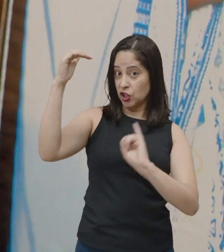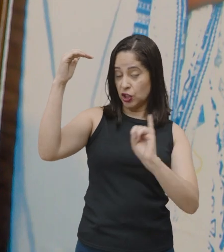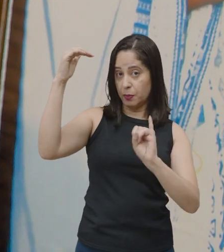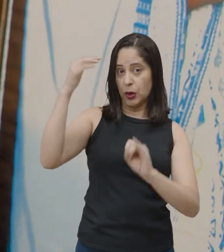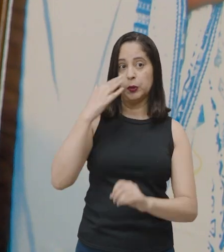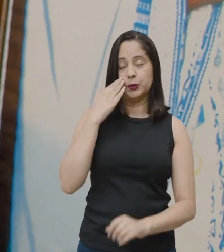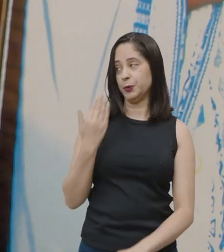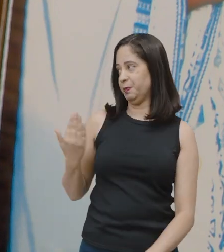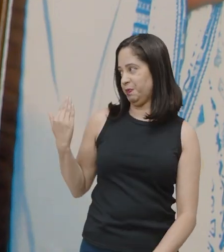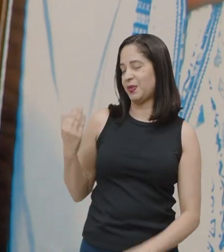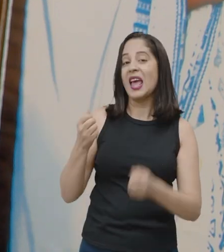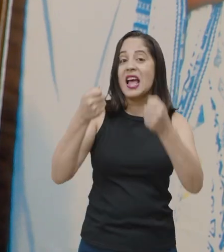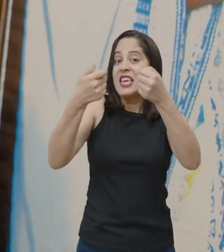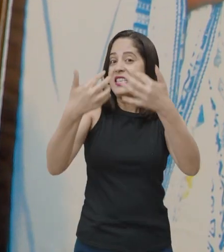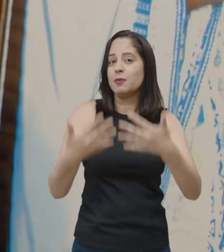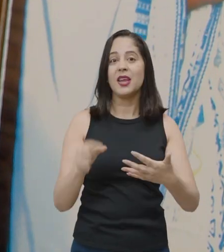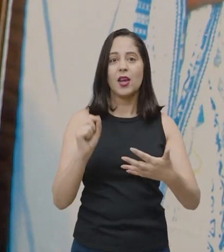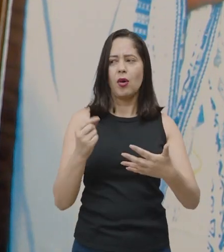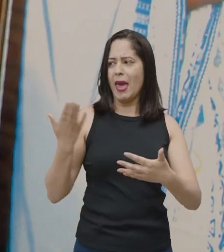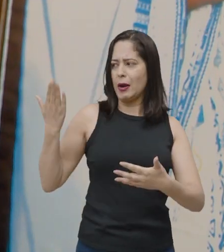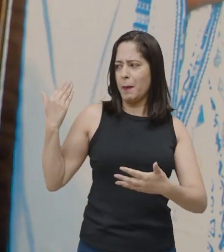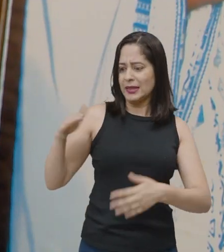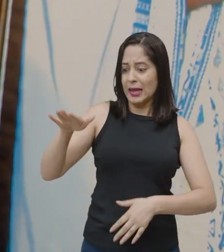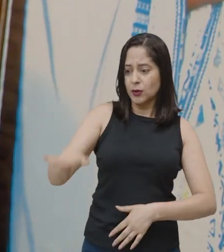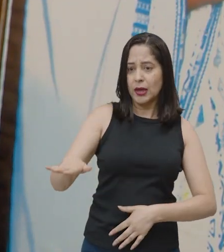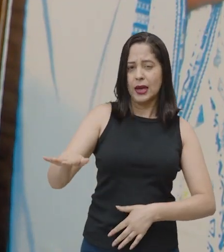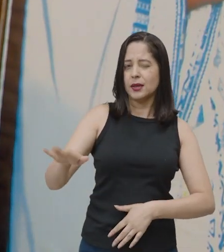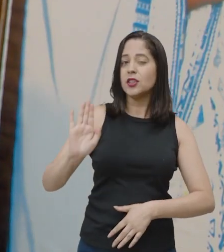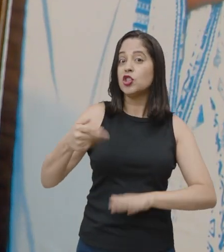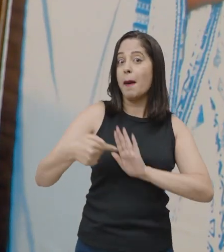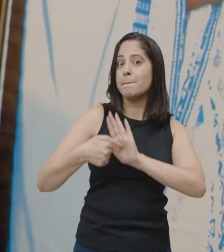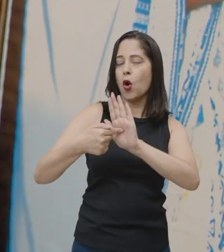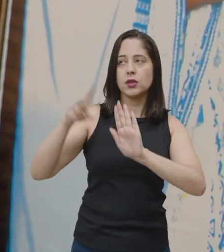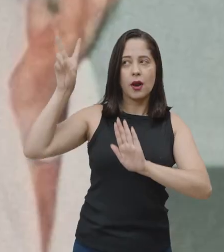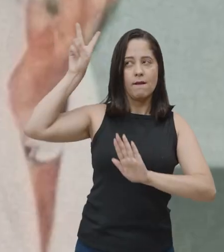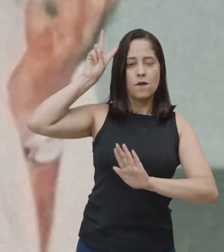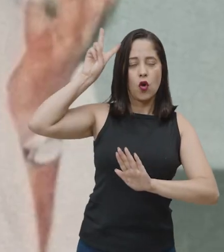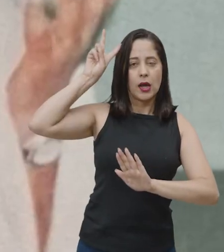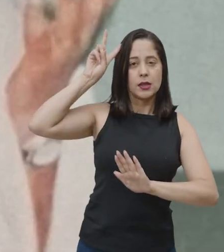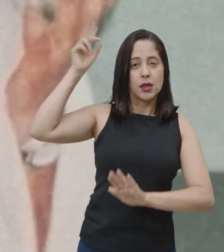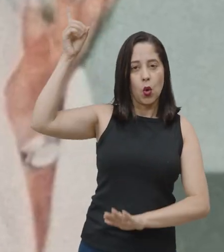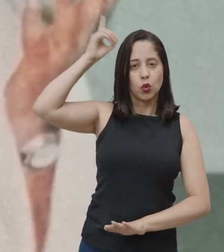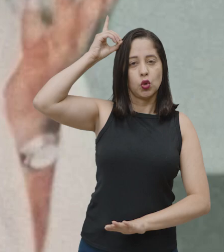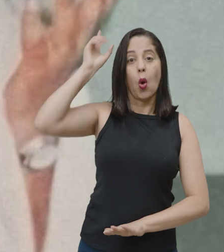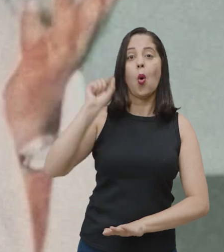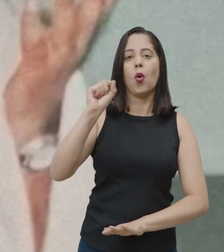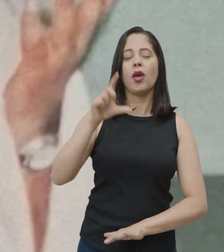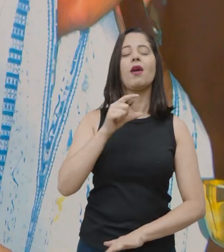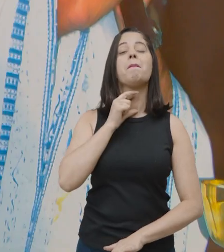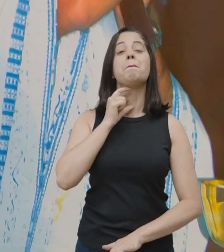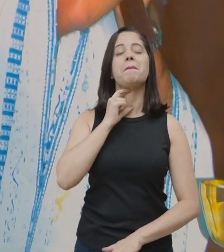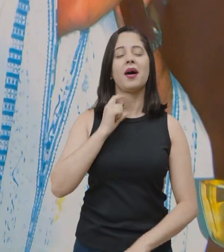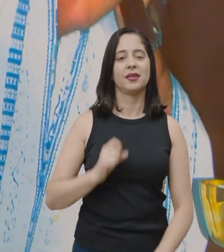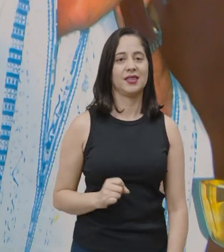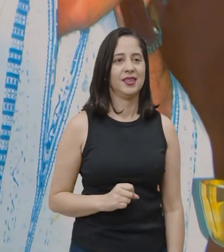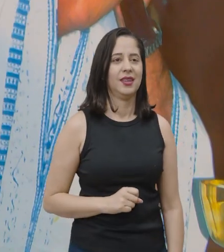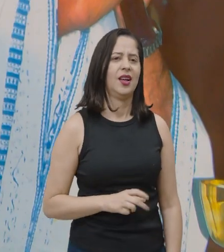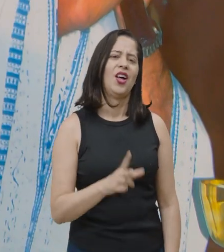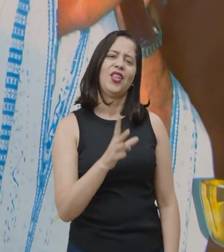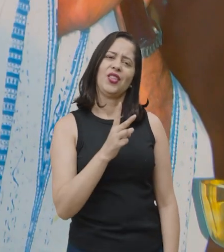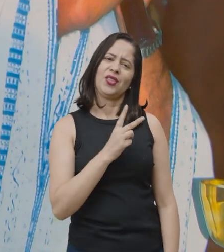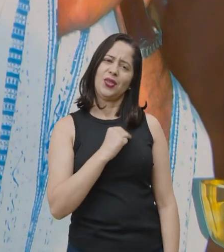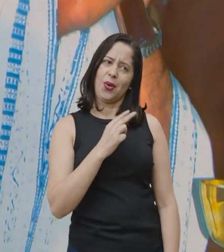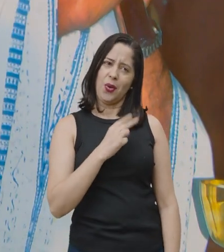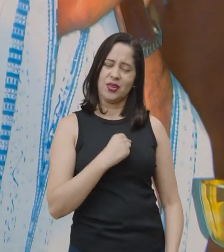A irmã conta que desde pequeno ele já dava sinais de sua vocação, ser padre. E ele